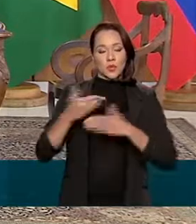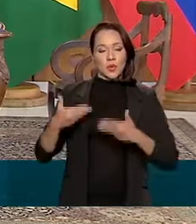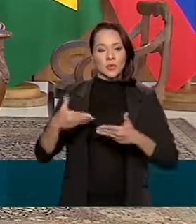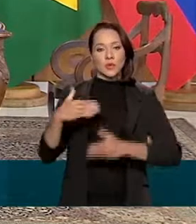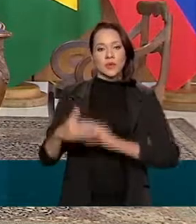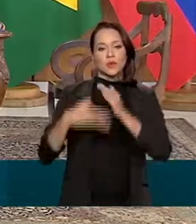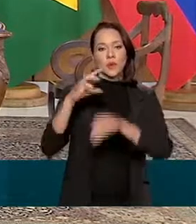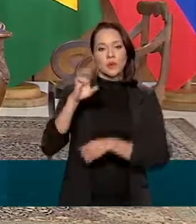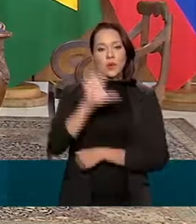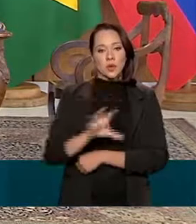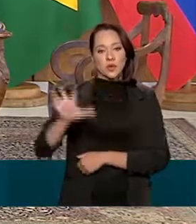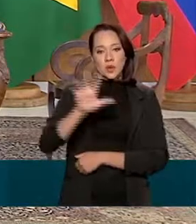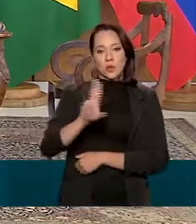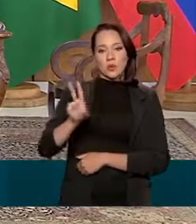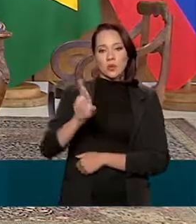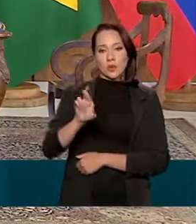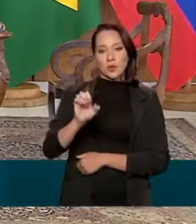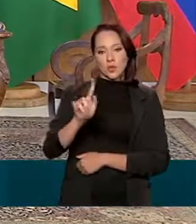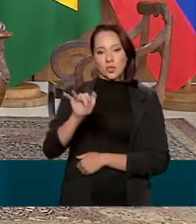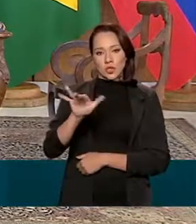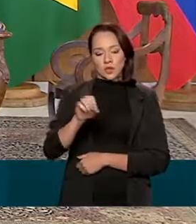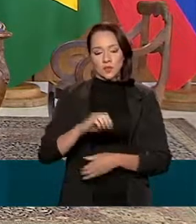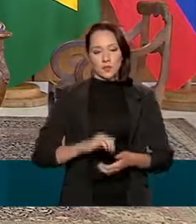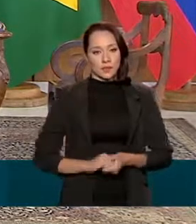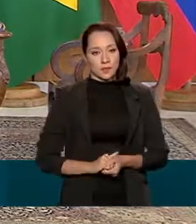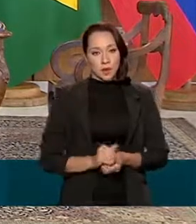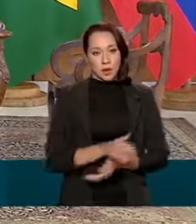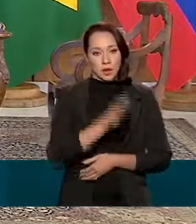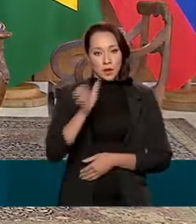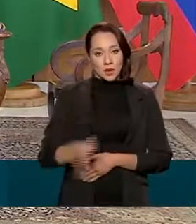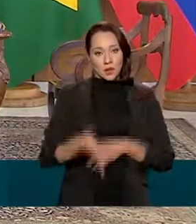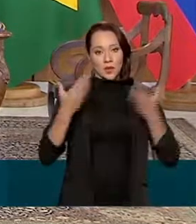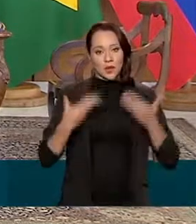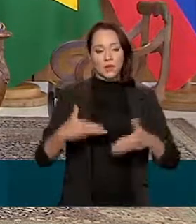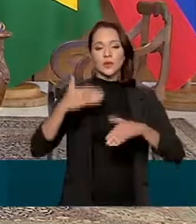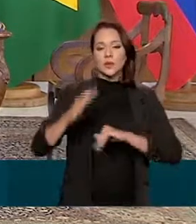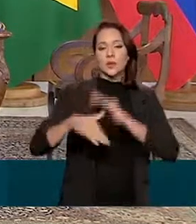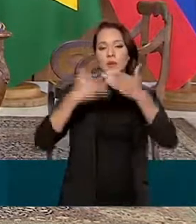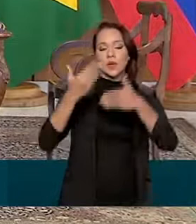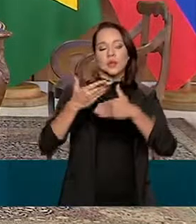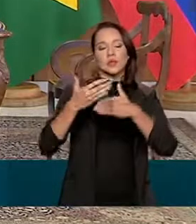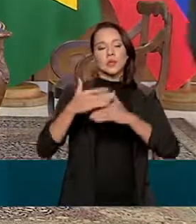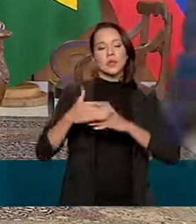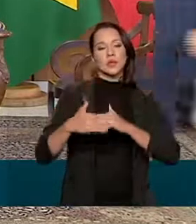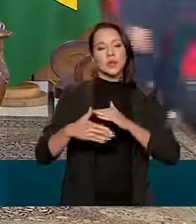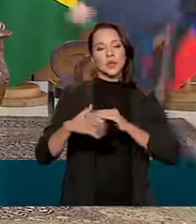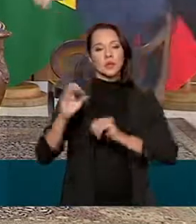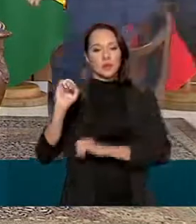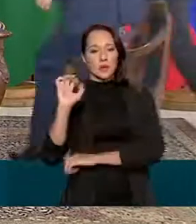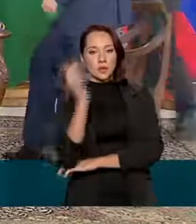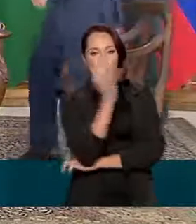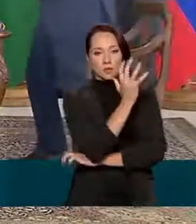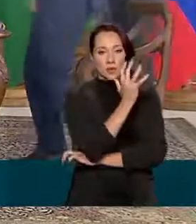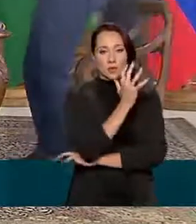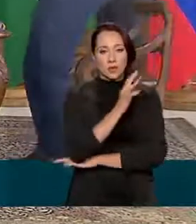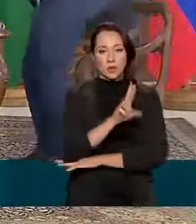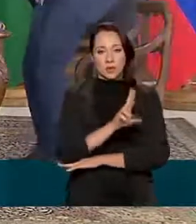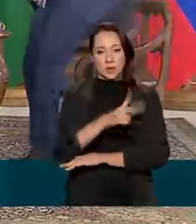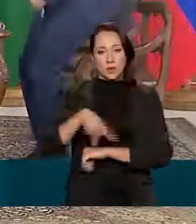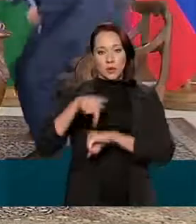Regional Rogério Marinho e o ministro de ambiente de desenvolvimento sustentável da Colômbia